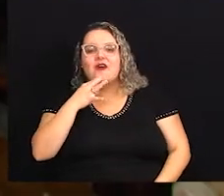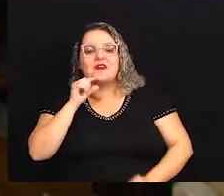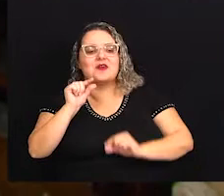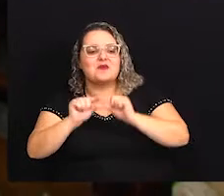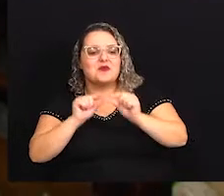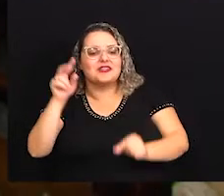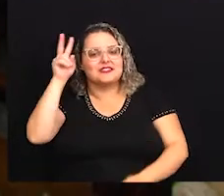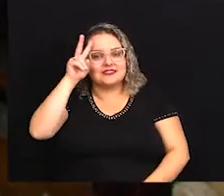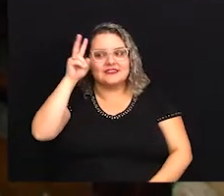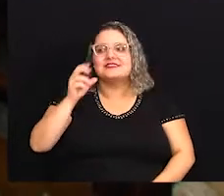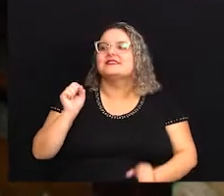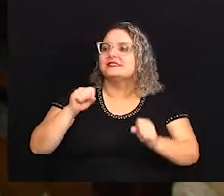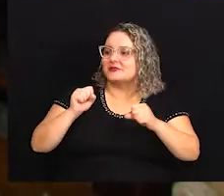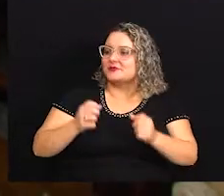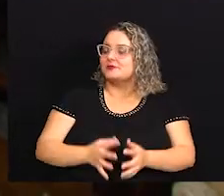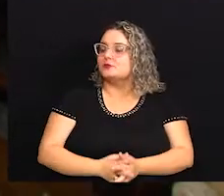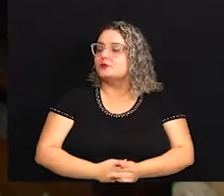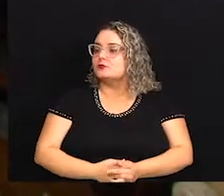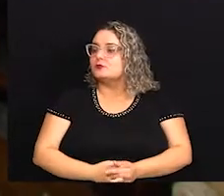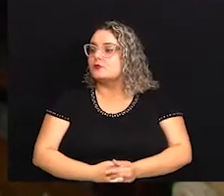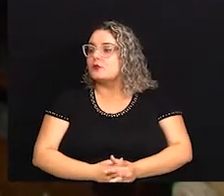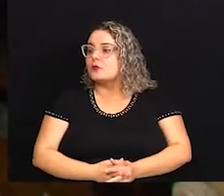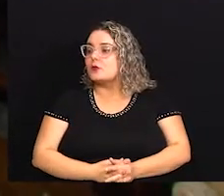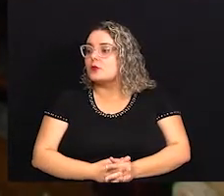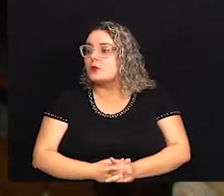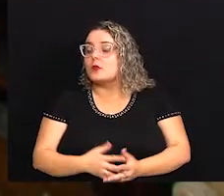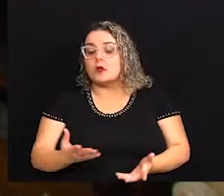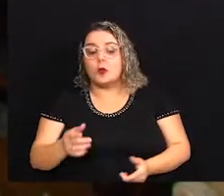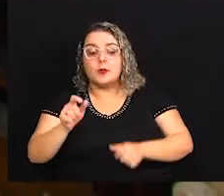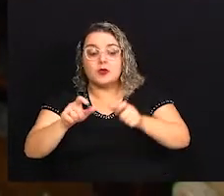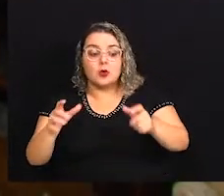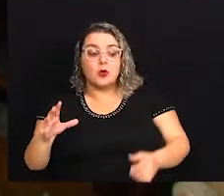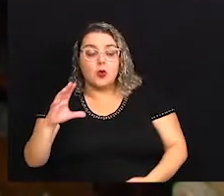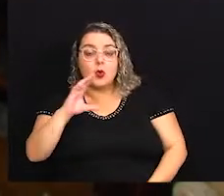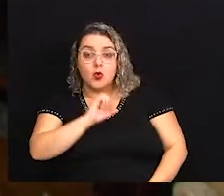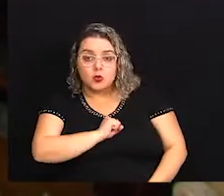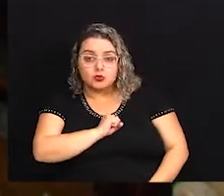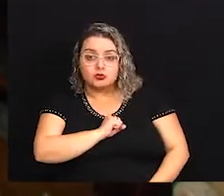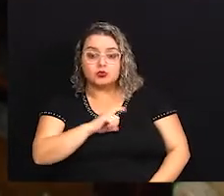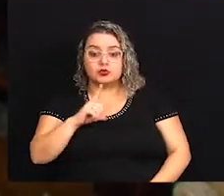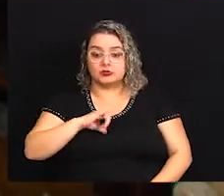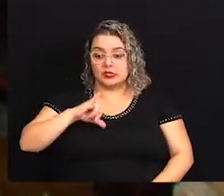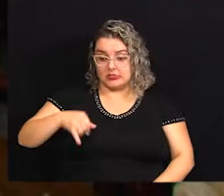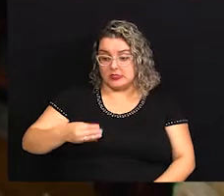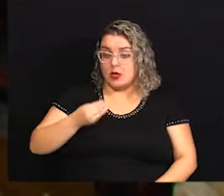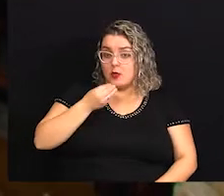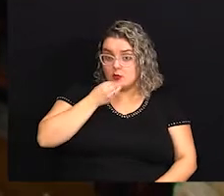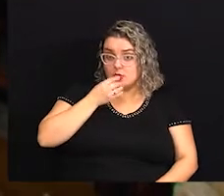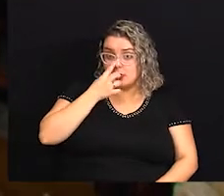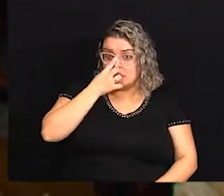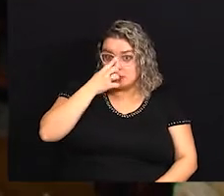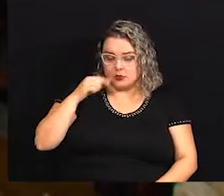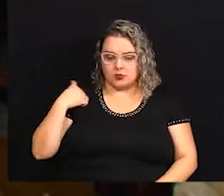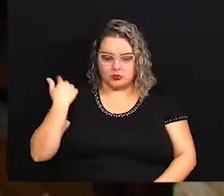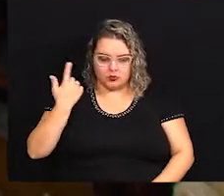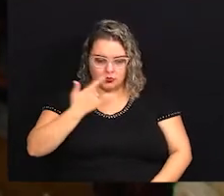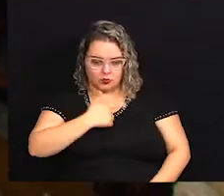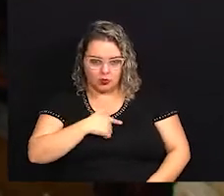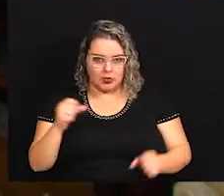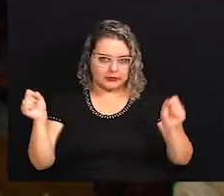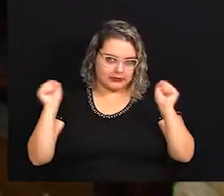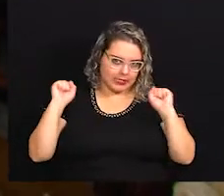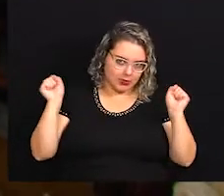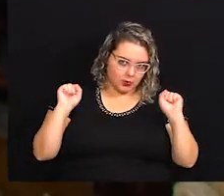Conhecer um pouquinho dessa história, né? Sim. E olha só, pessoal que gostou, então, tem essa oportunidade.